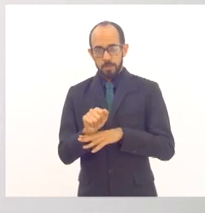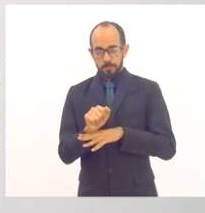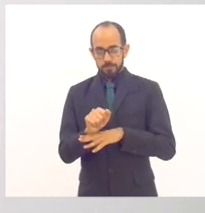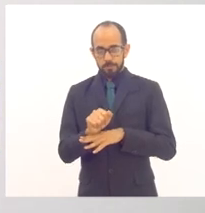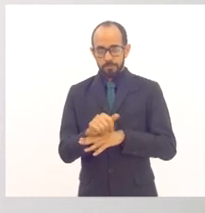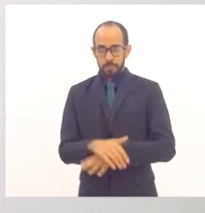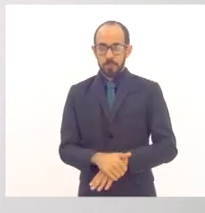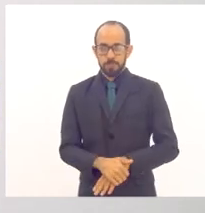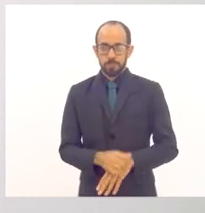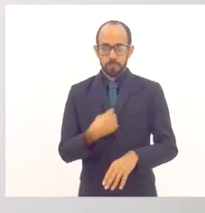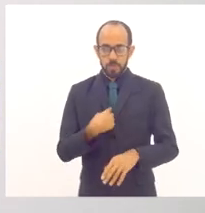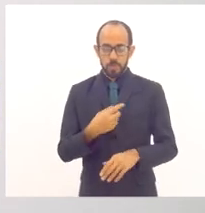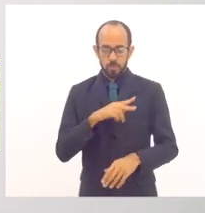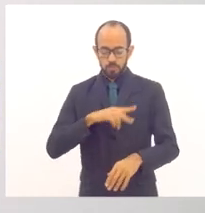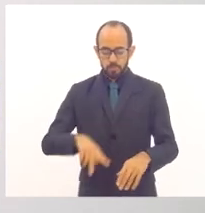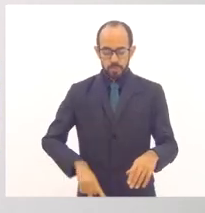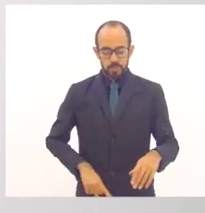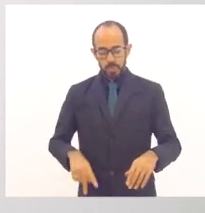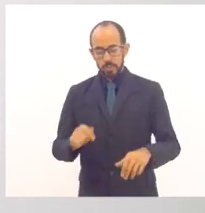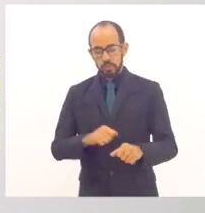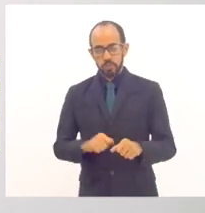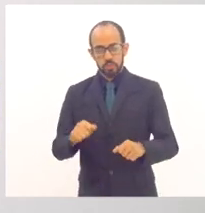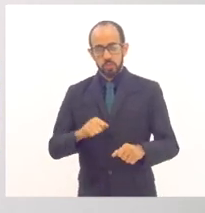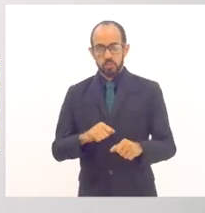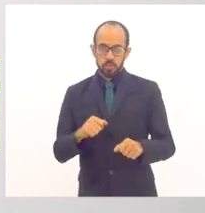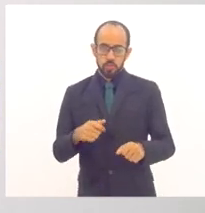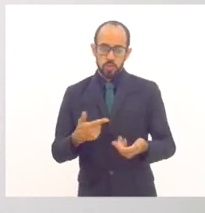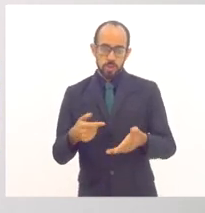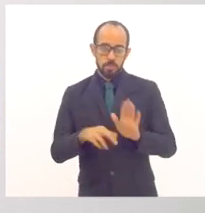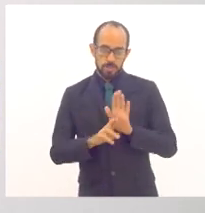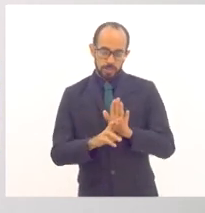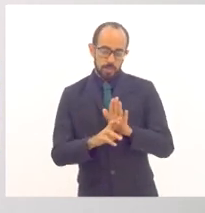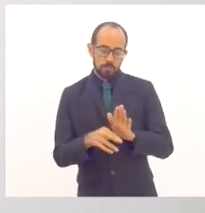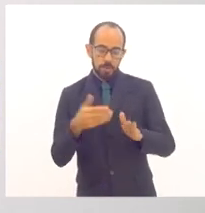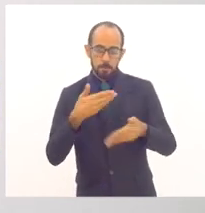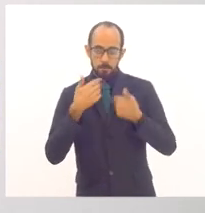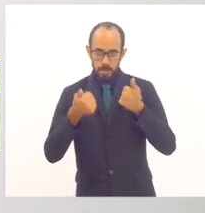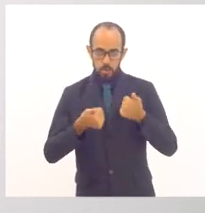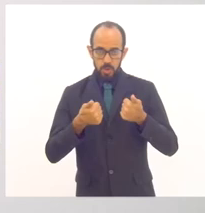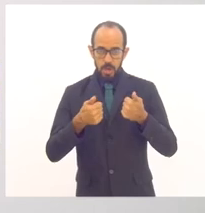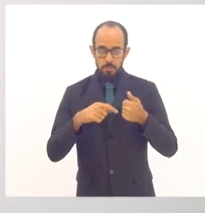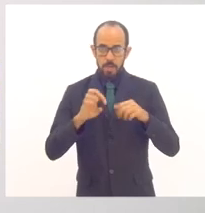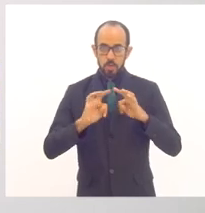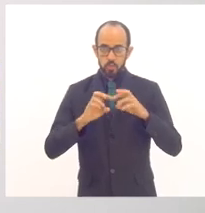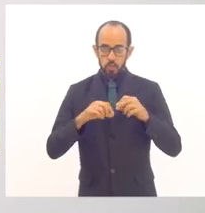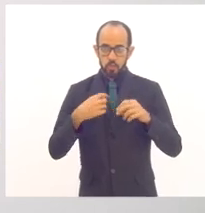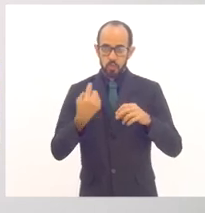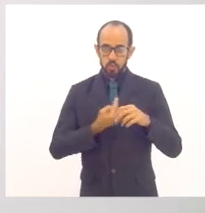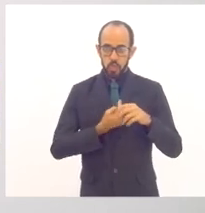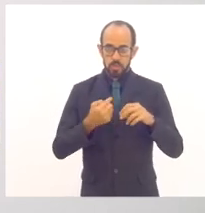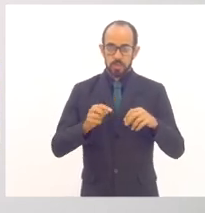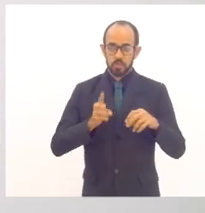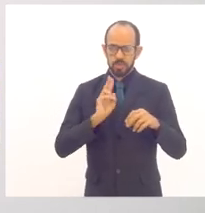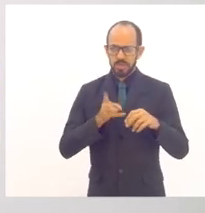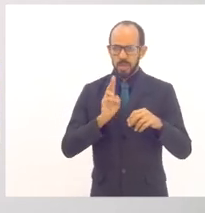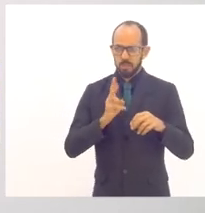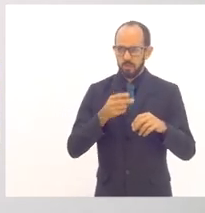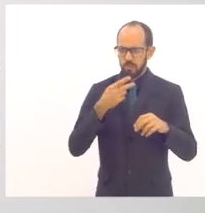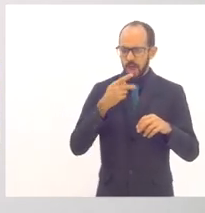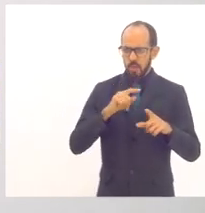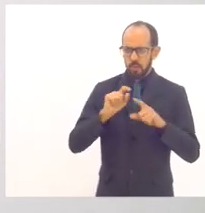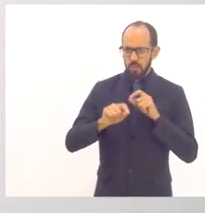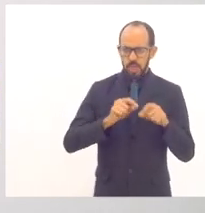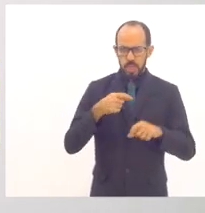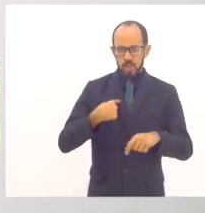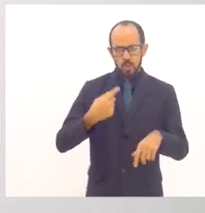federação, procurando trazer o melhor para todos nós. Conforme eu costumo sempre falar, eu não vivo da